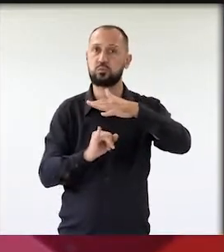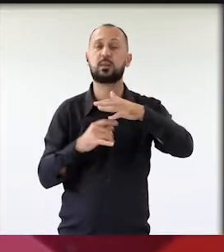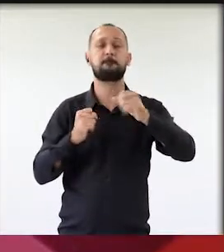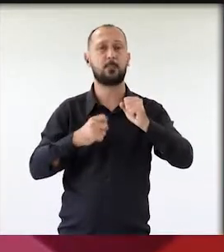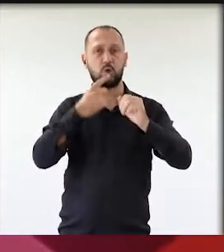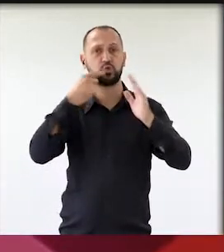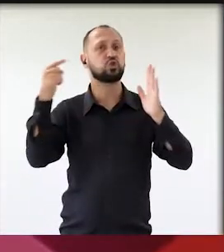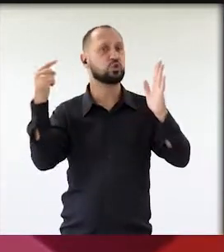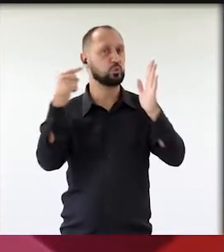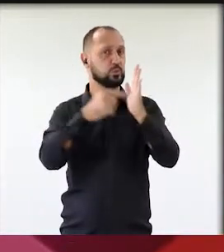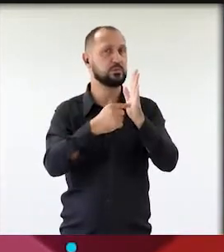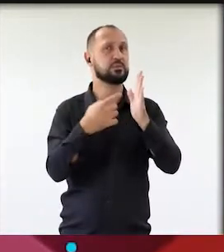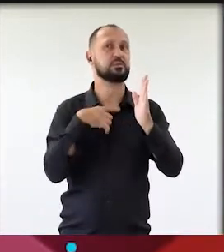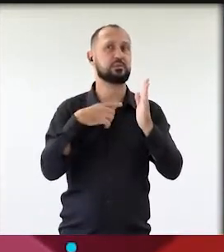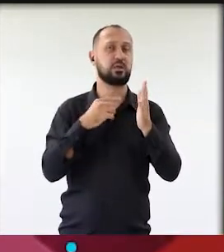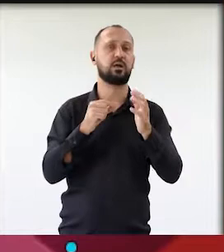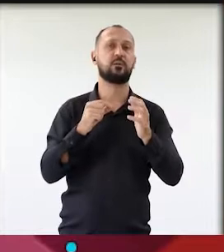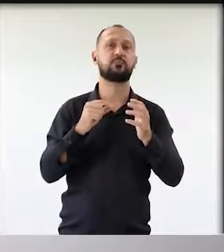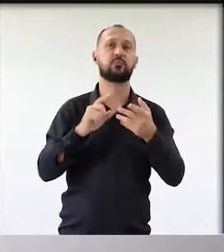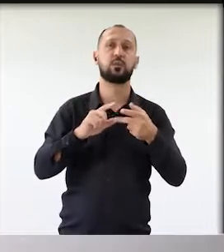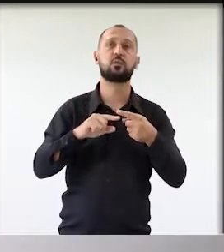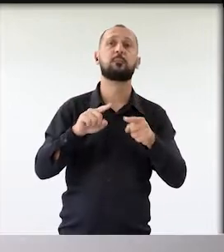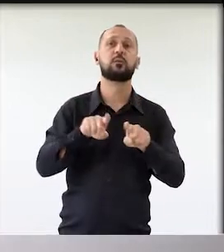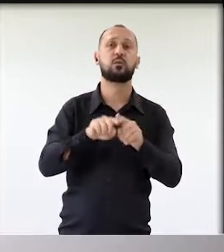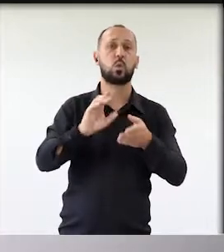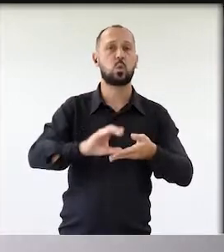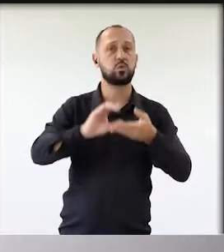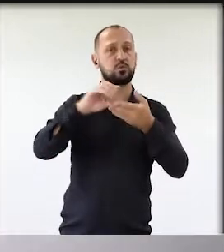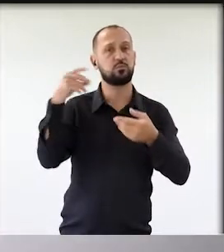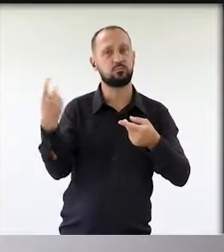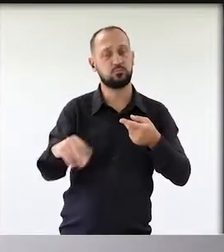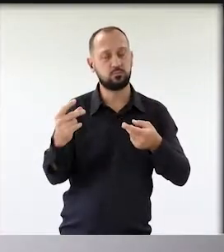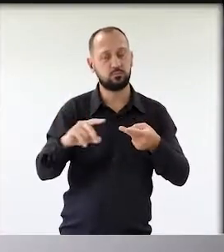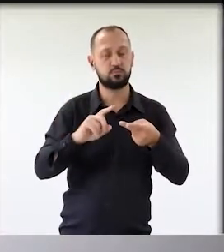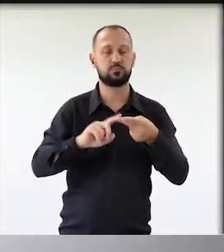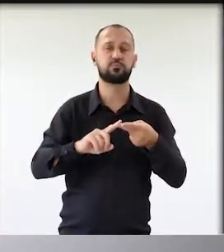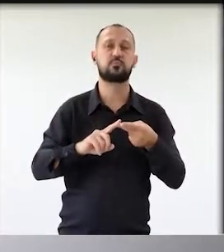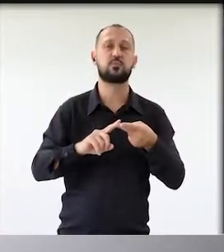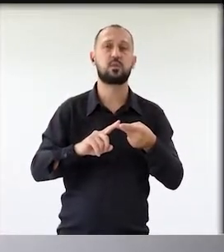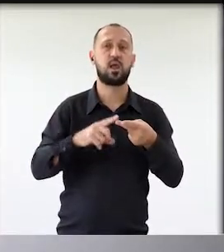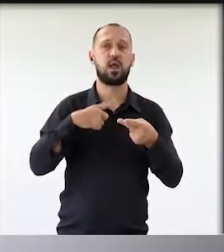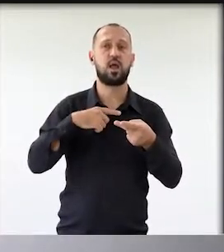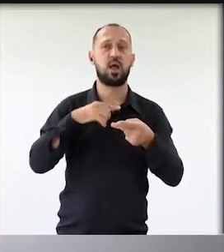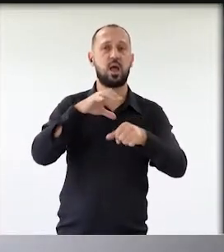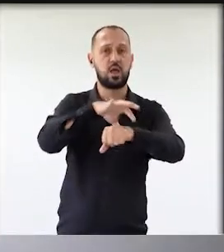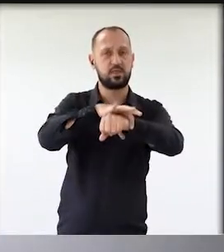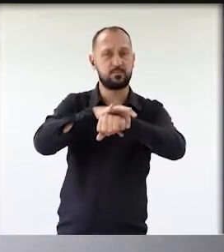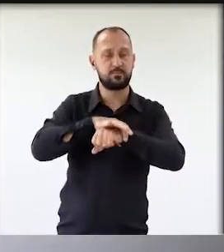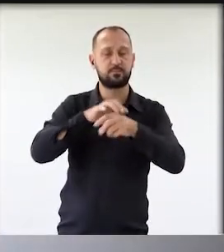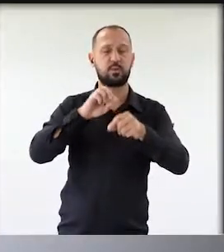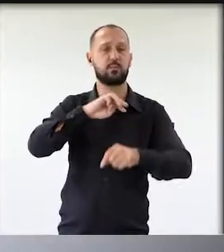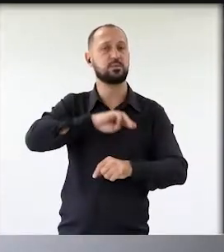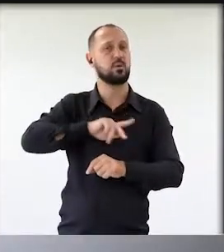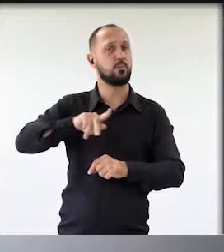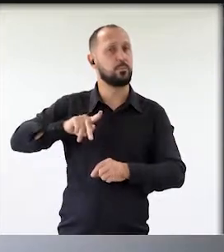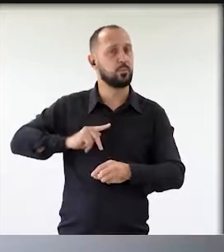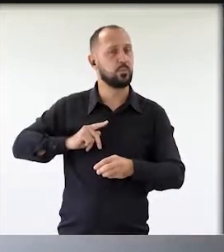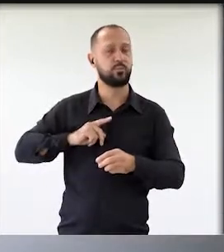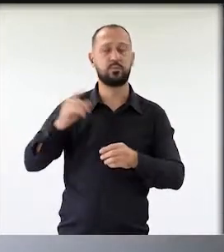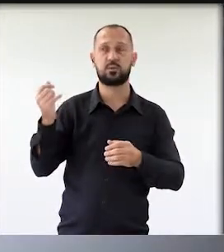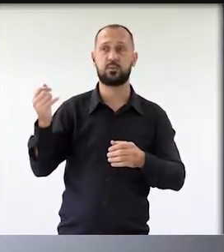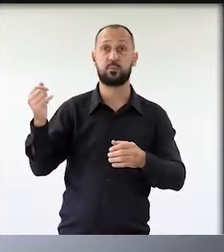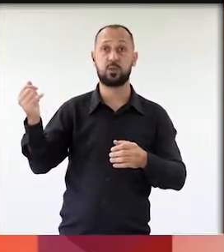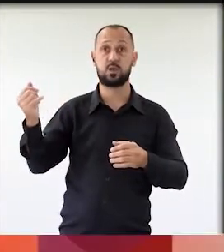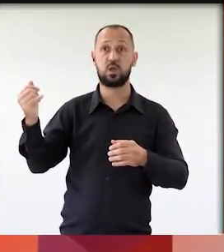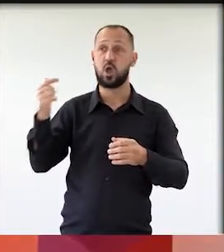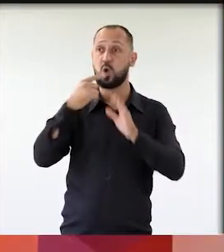órgãos que podem receber essas denúncias, inclusive Conselho Tutelar, a própria Defensoria Pública, Ministério Público,